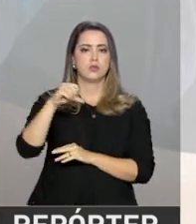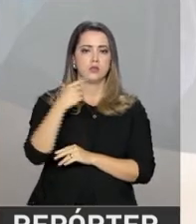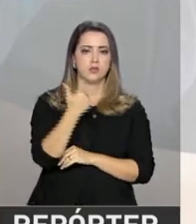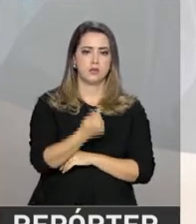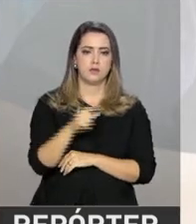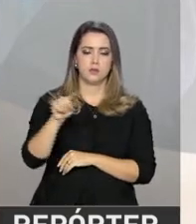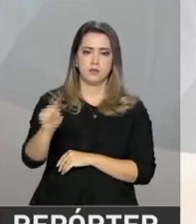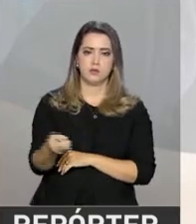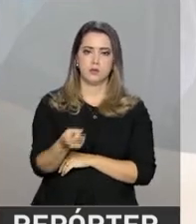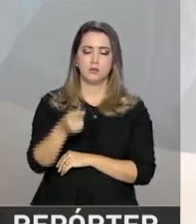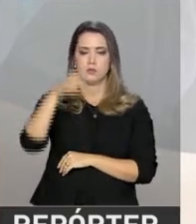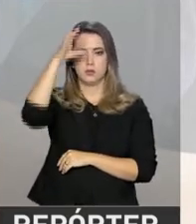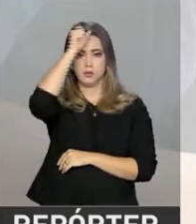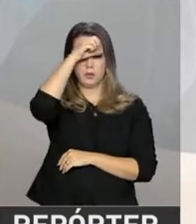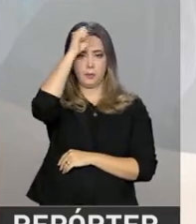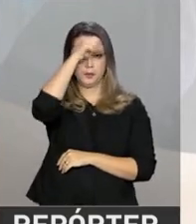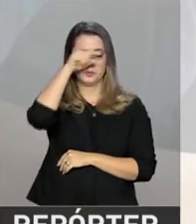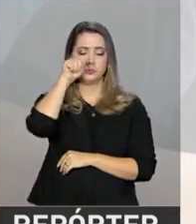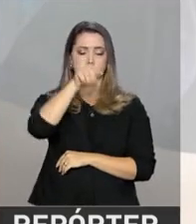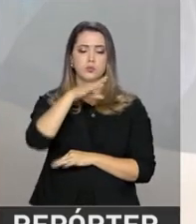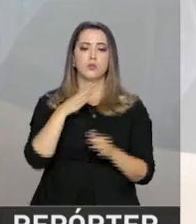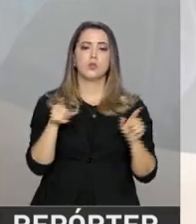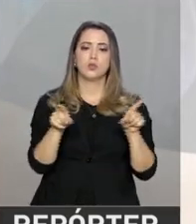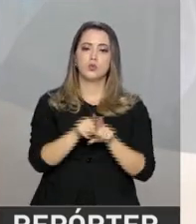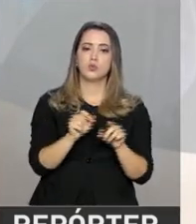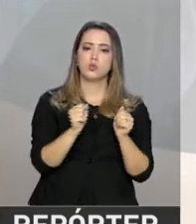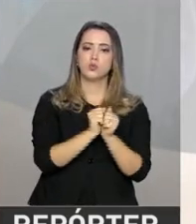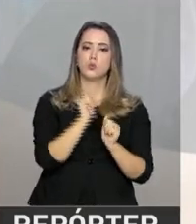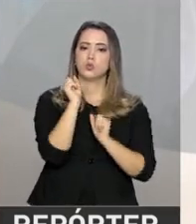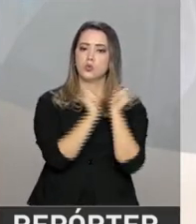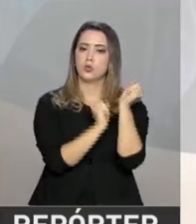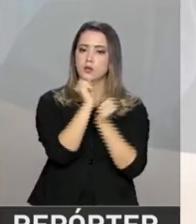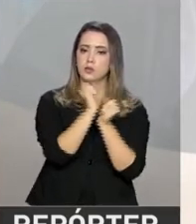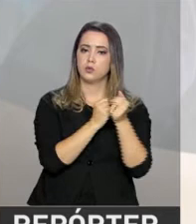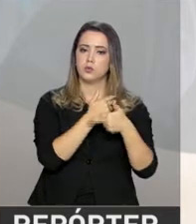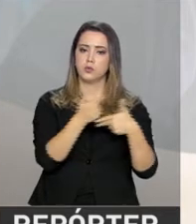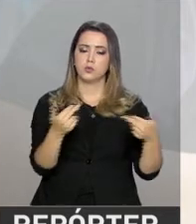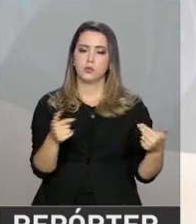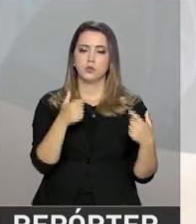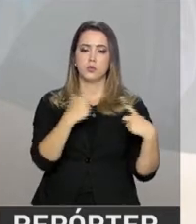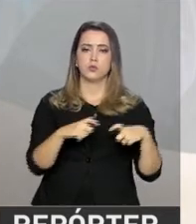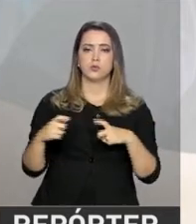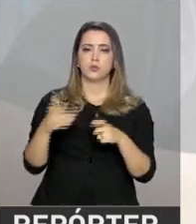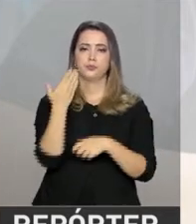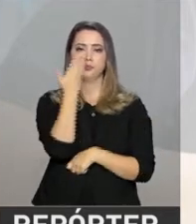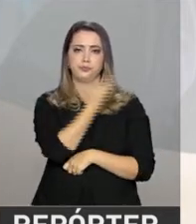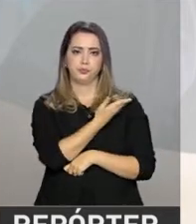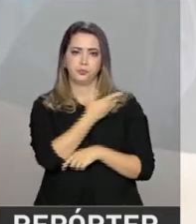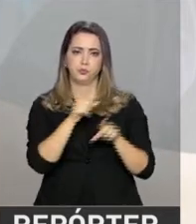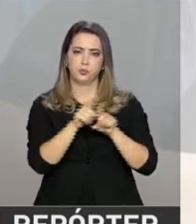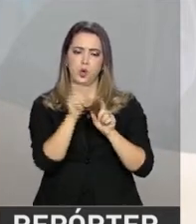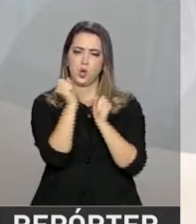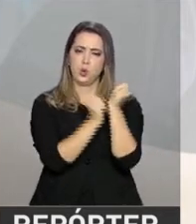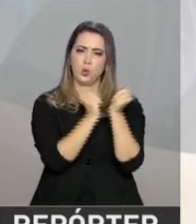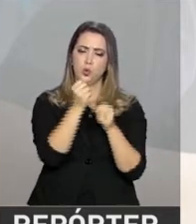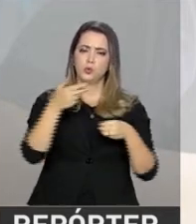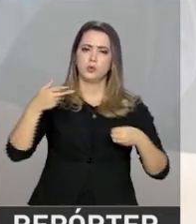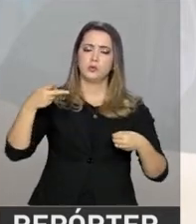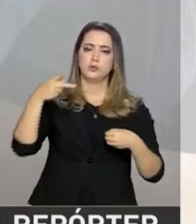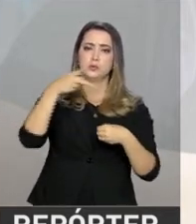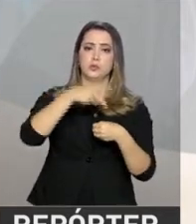aprendizes seguido das indústrias de transformação como por exemplo as refinarias de petróleo indústrias petroquímicas